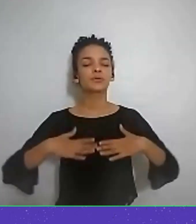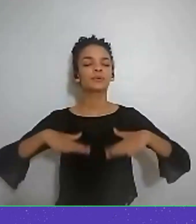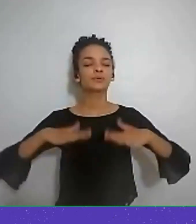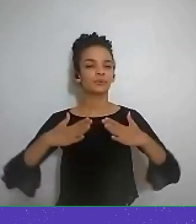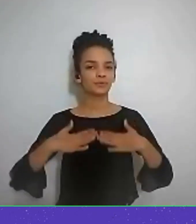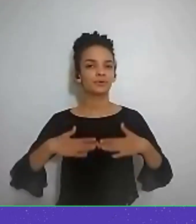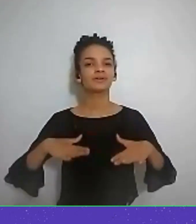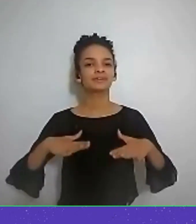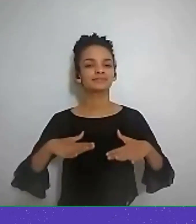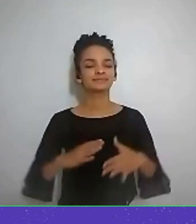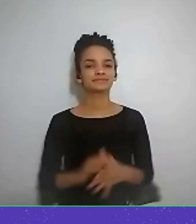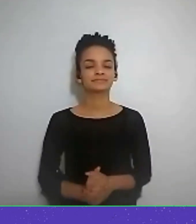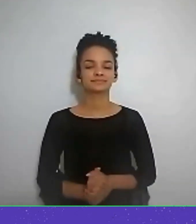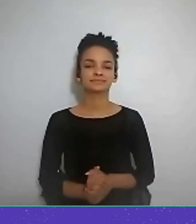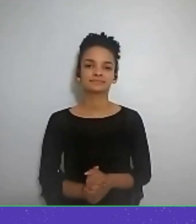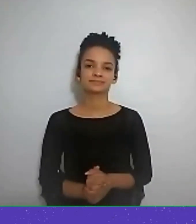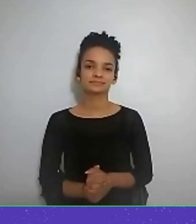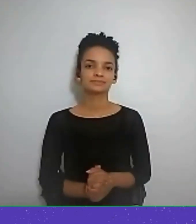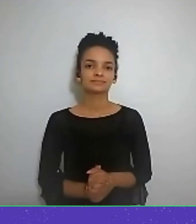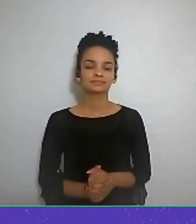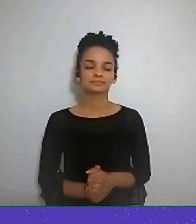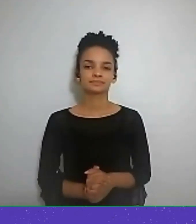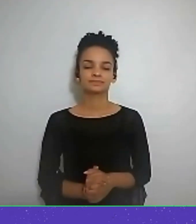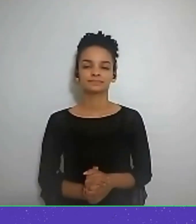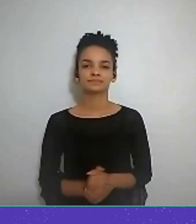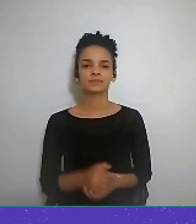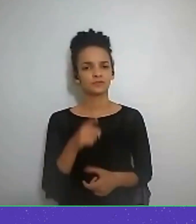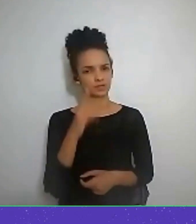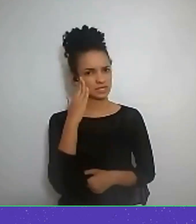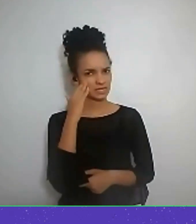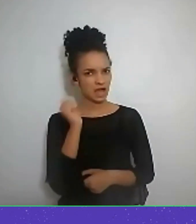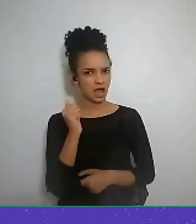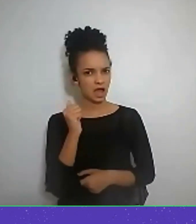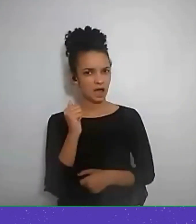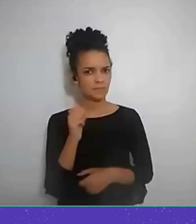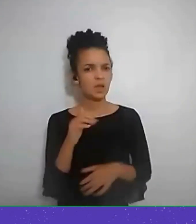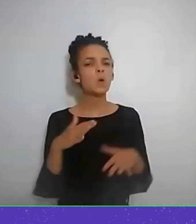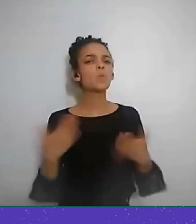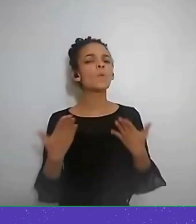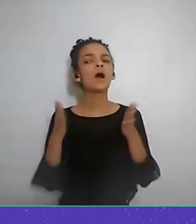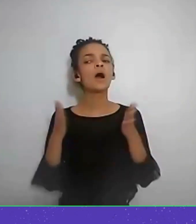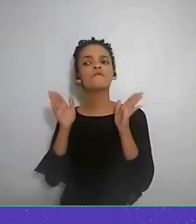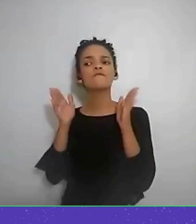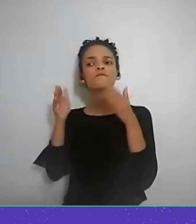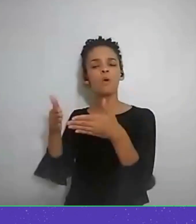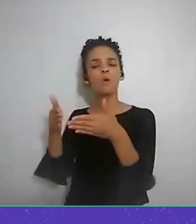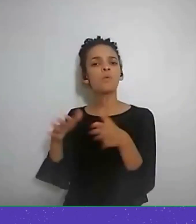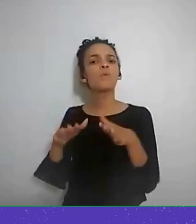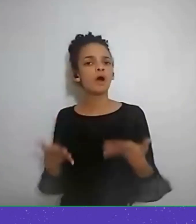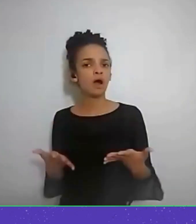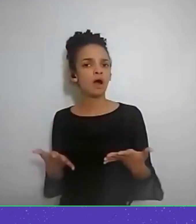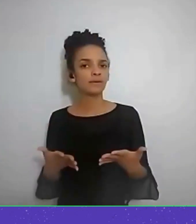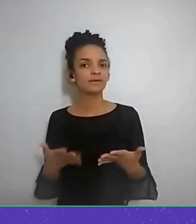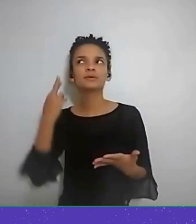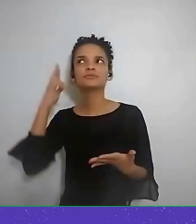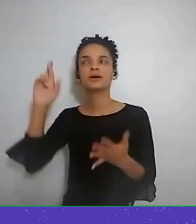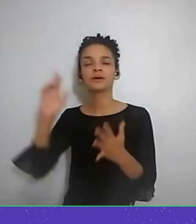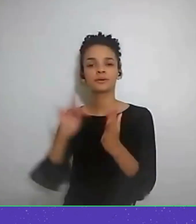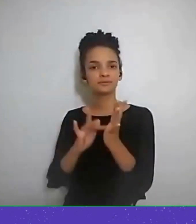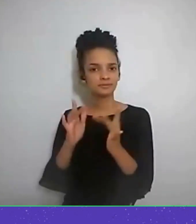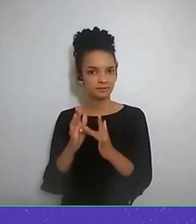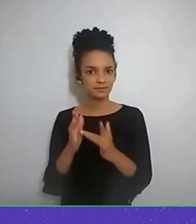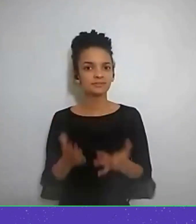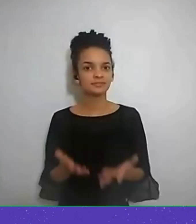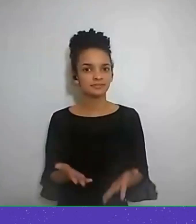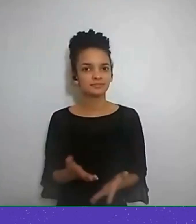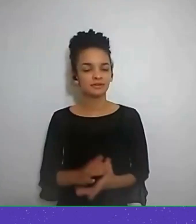E você sabe qual é o foco no nosso Senhor Jesus? O foco dele,